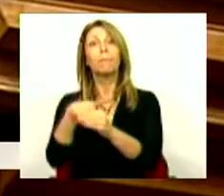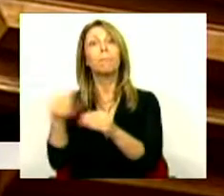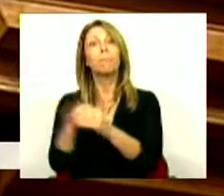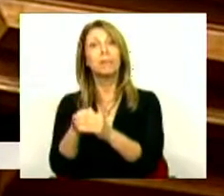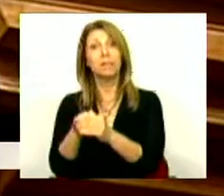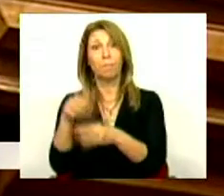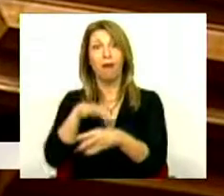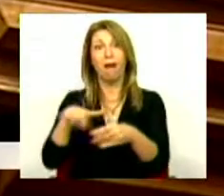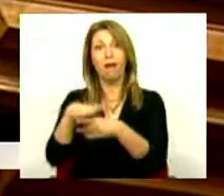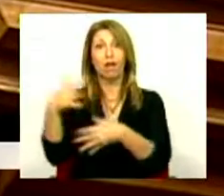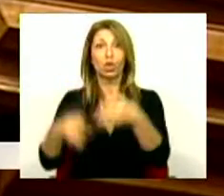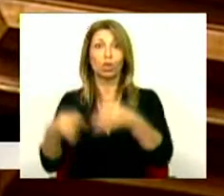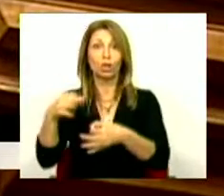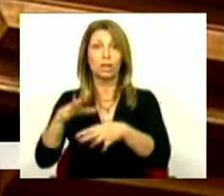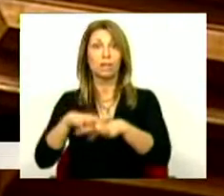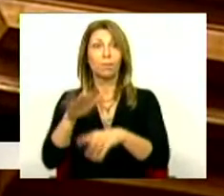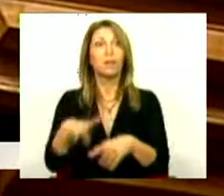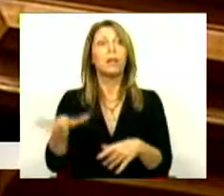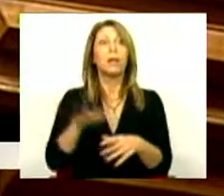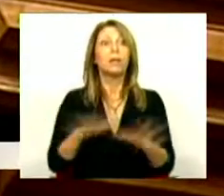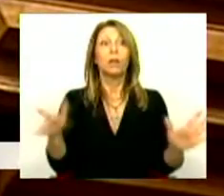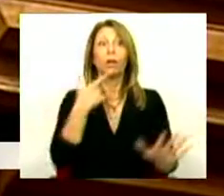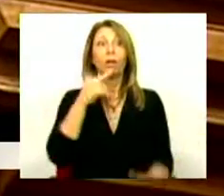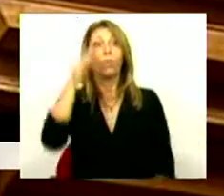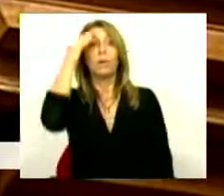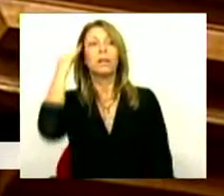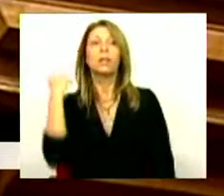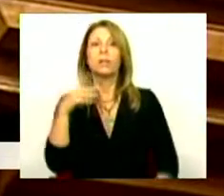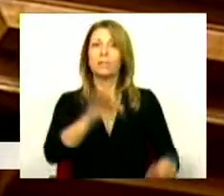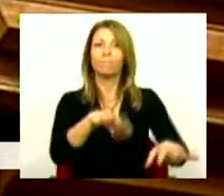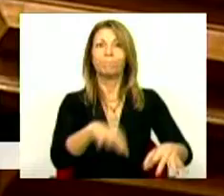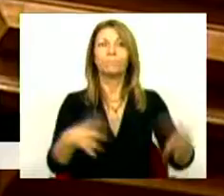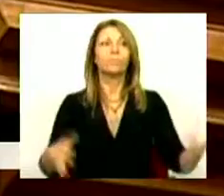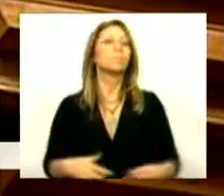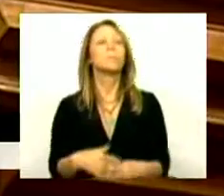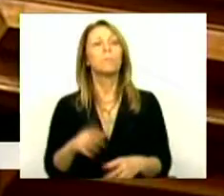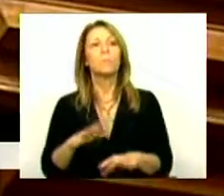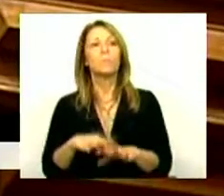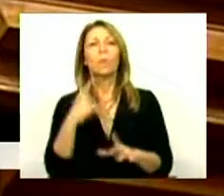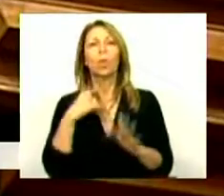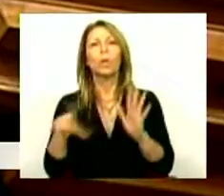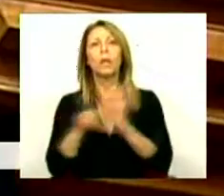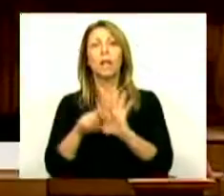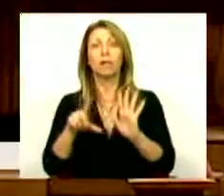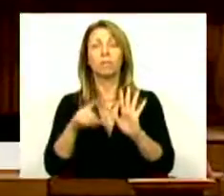esta situação e não podemos estar sujeitos a uma questão de mero direito protestativo. Muito obrigado. Muito obrigado.